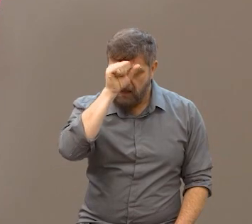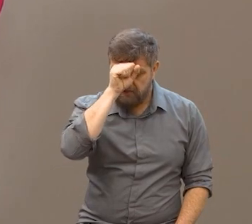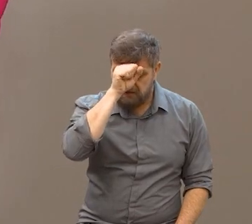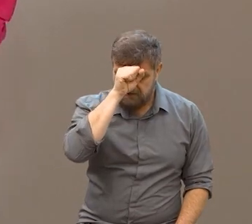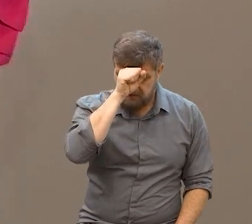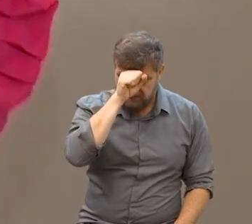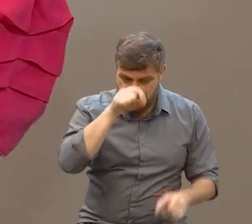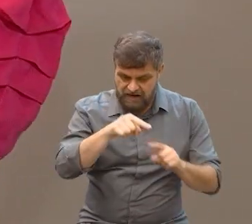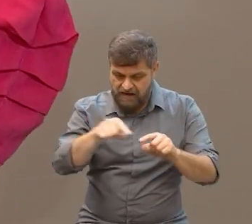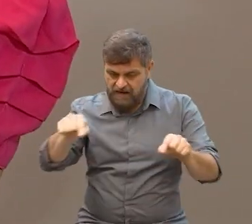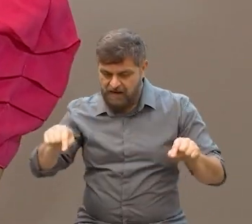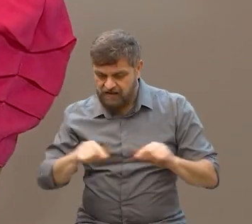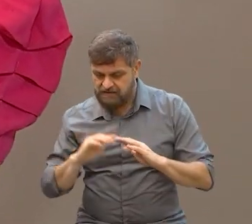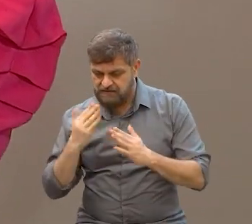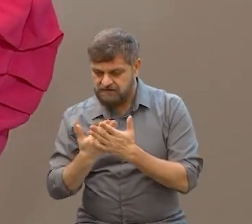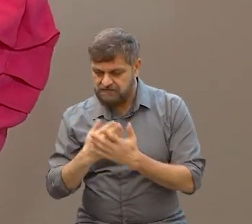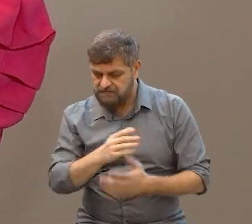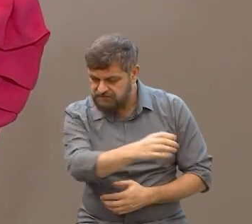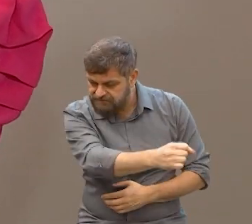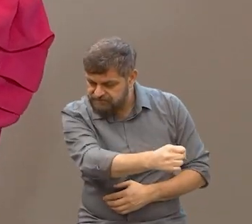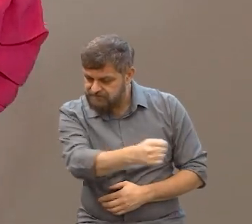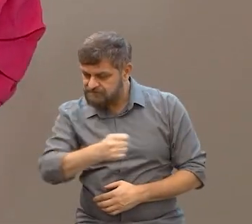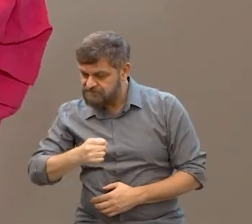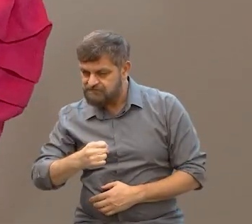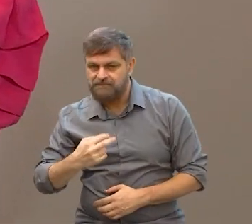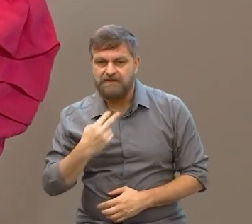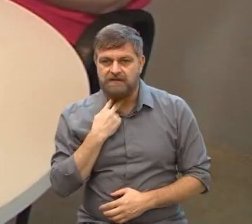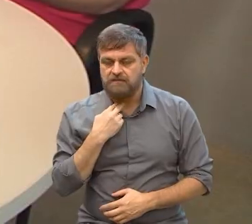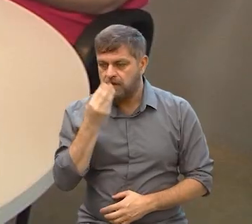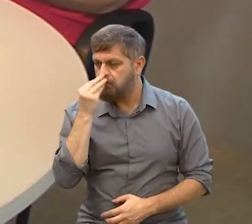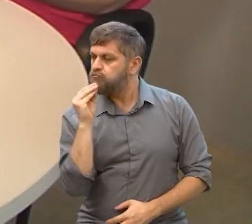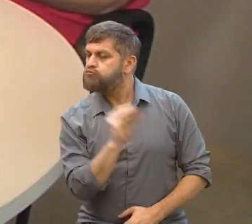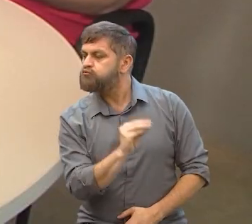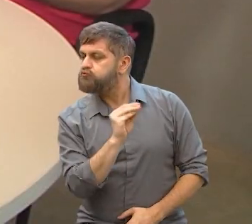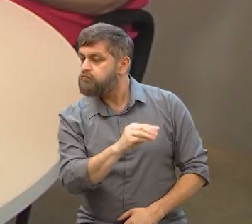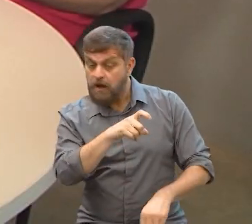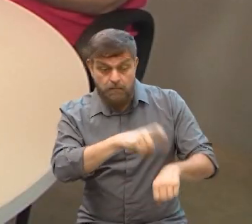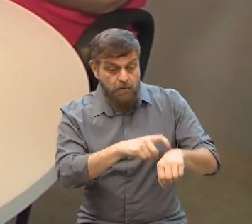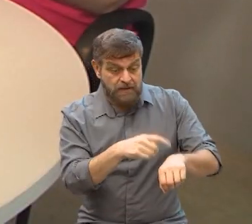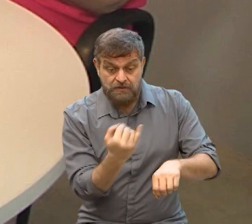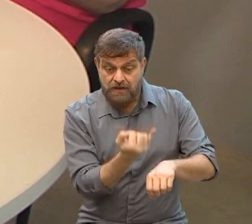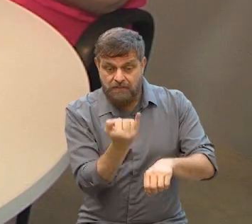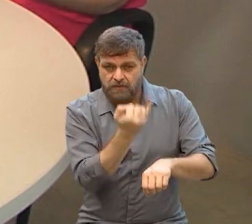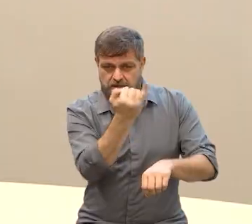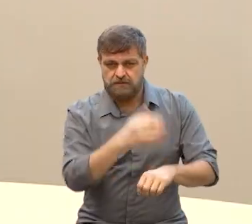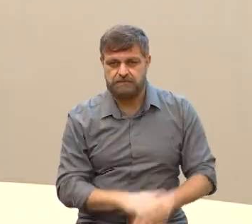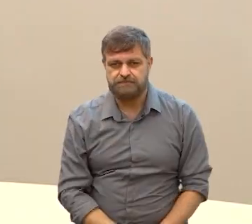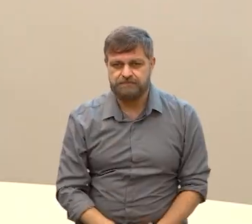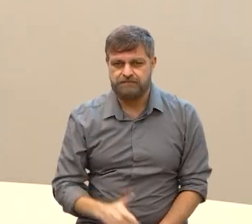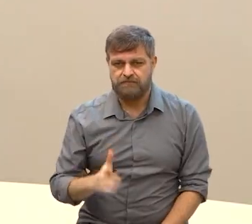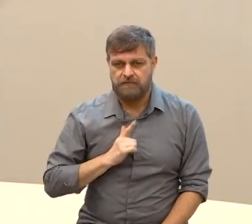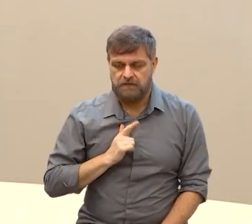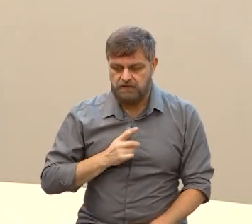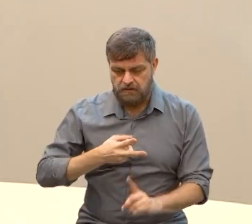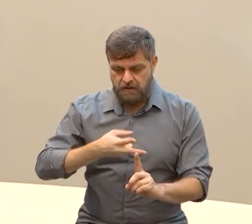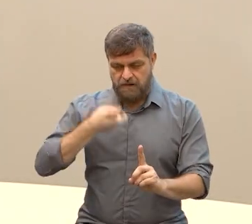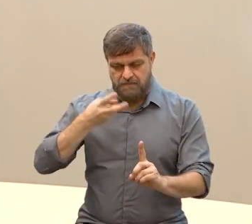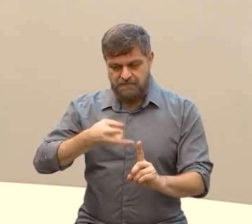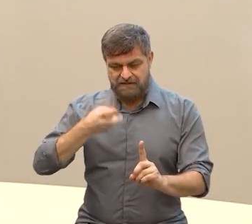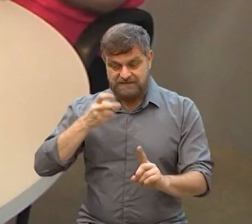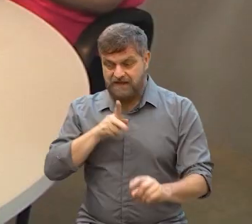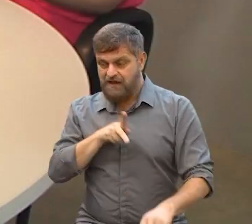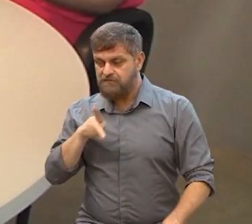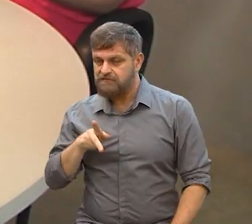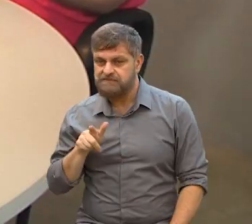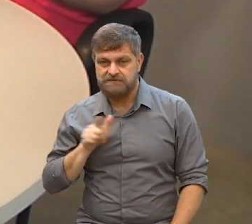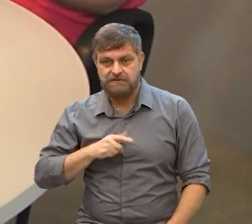trazida para dentro da sala de aula. Eu não posso desperdiçar esse momento. Então é aquela questão da percepção também do